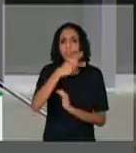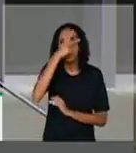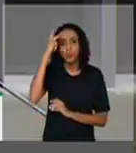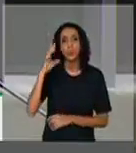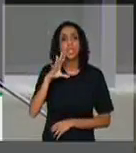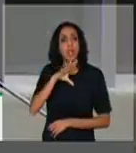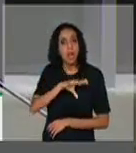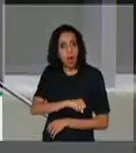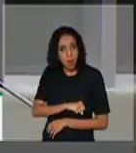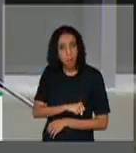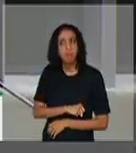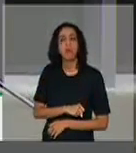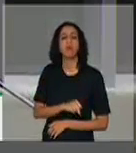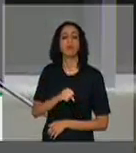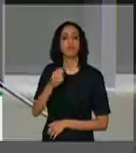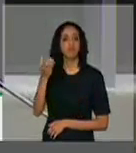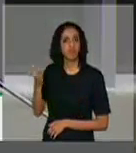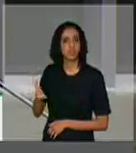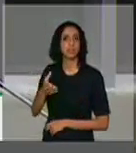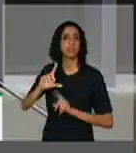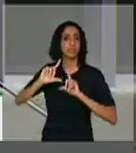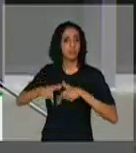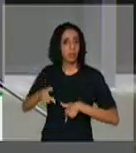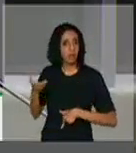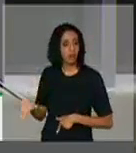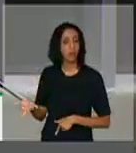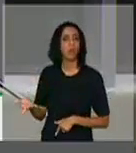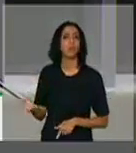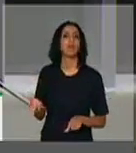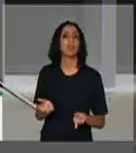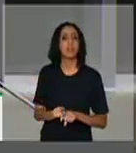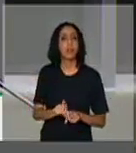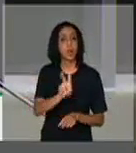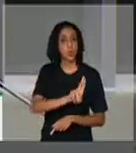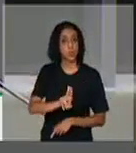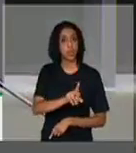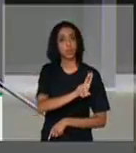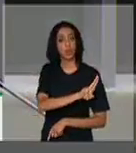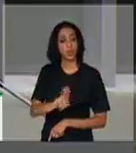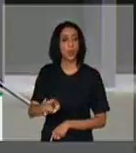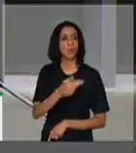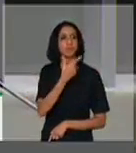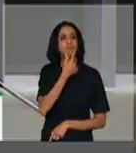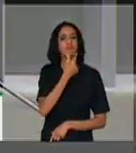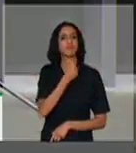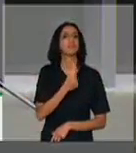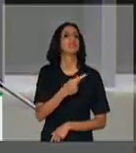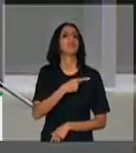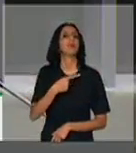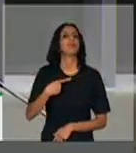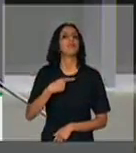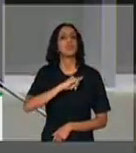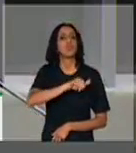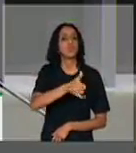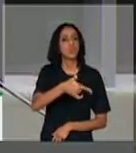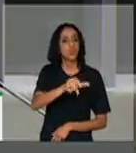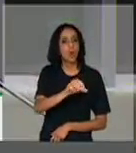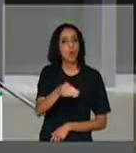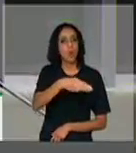Israel, tomando o nome do igualmente gaúcho, pastor João Manuel Machado de